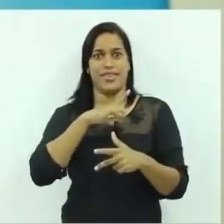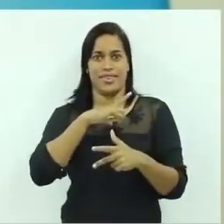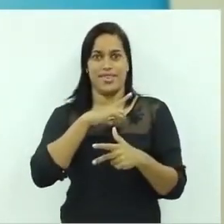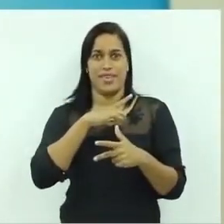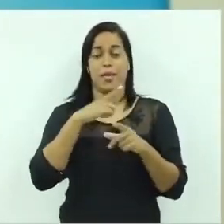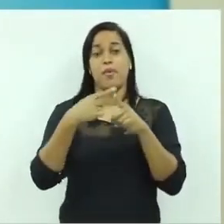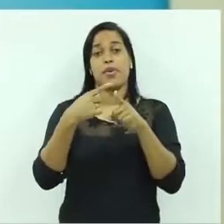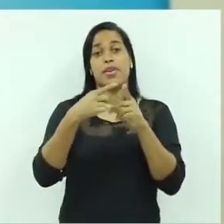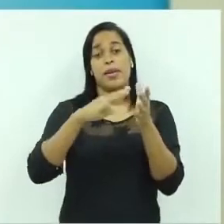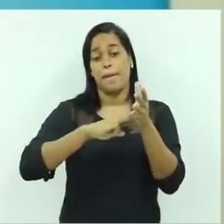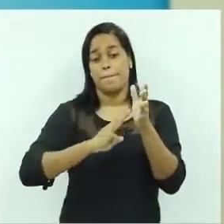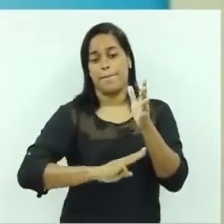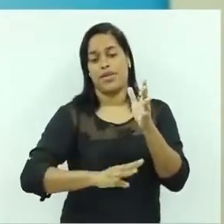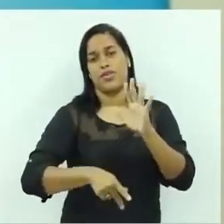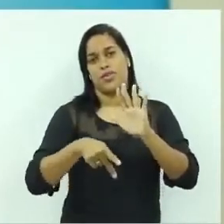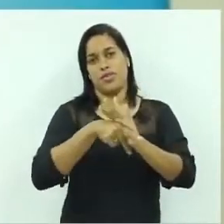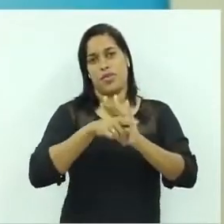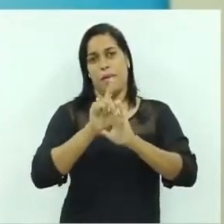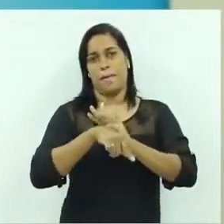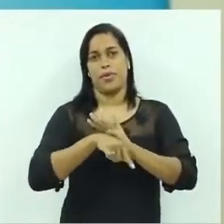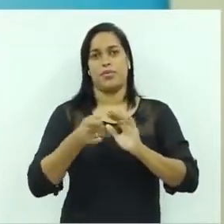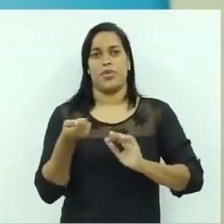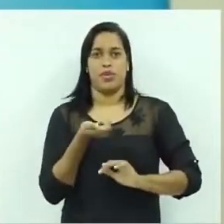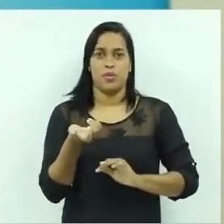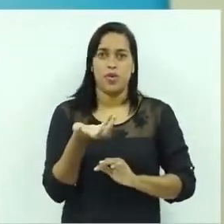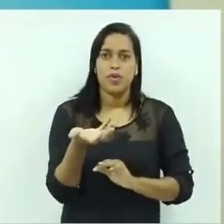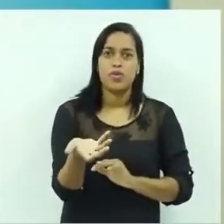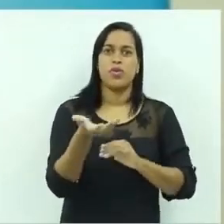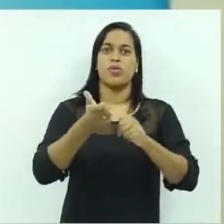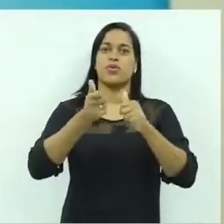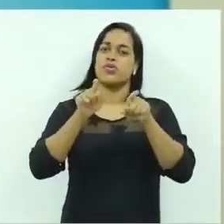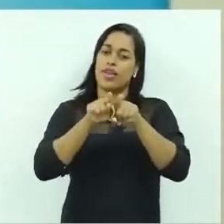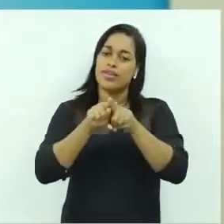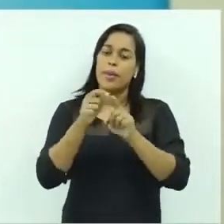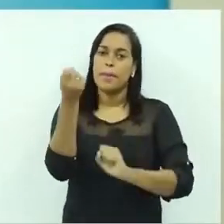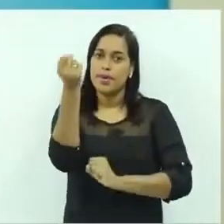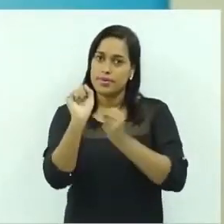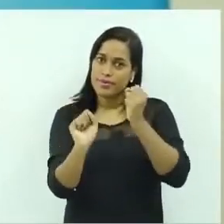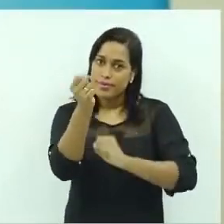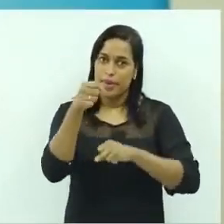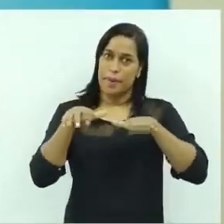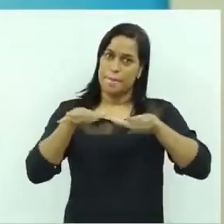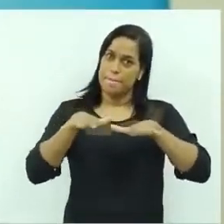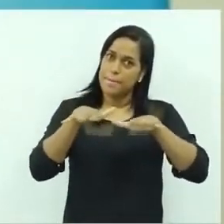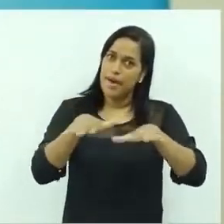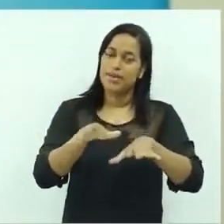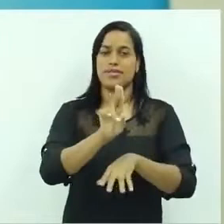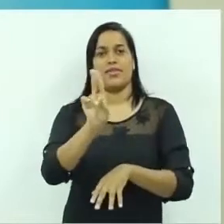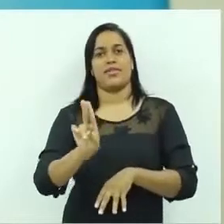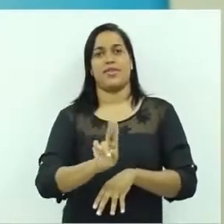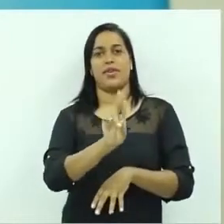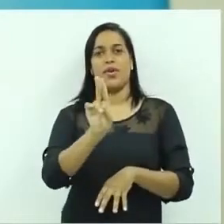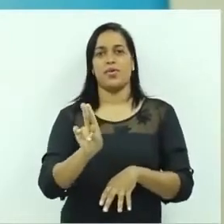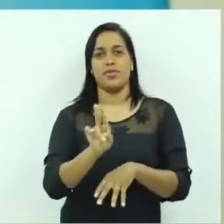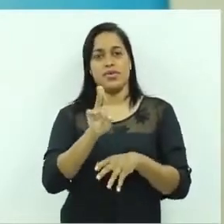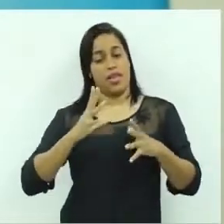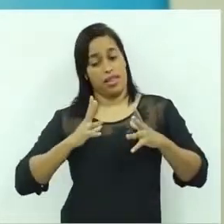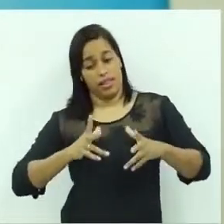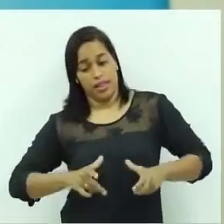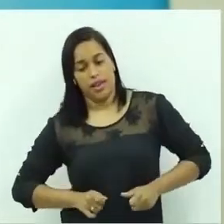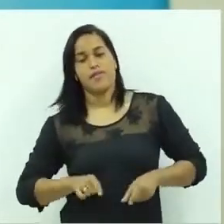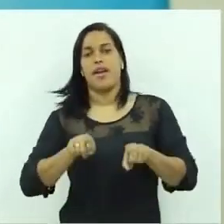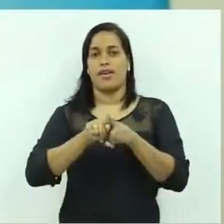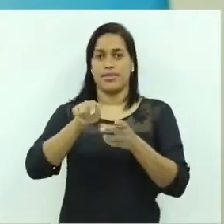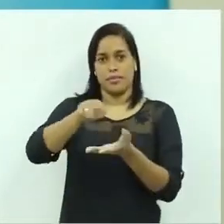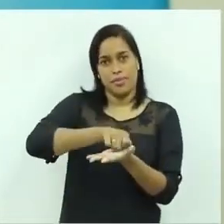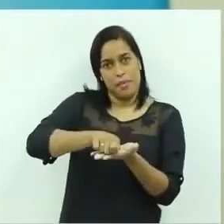na metodologia, nos produtos, no maquinário que é usado entre um e outro para fazer a mesma coisa, lavar e